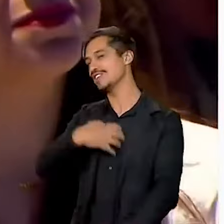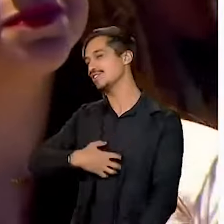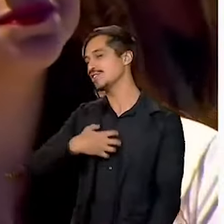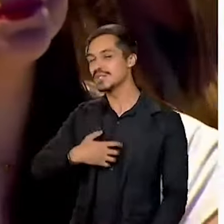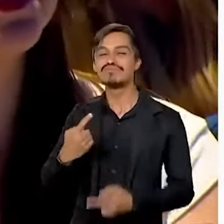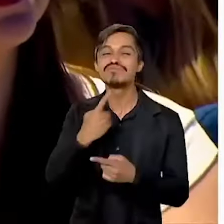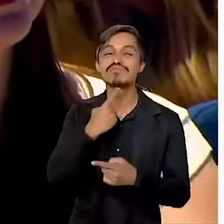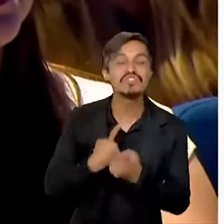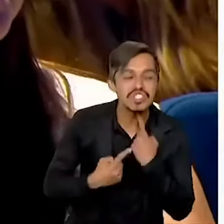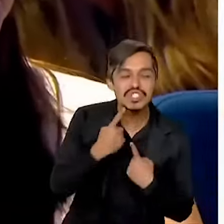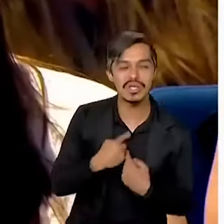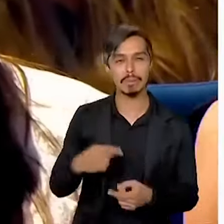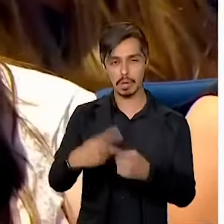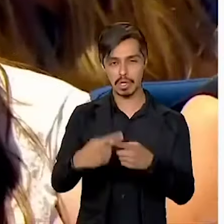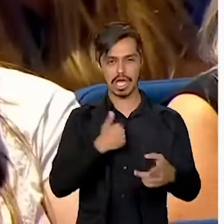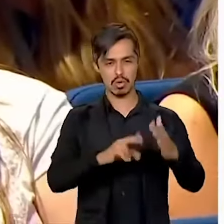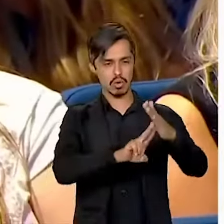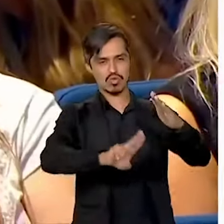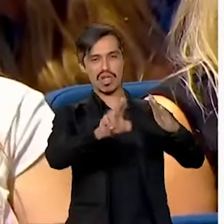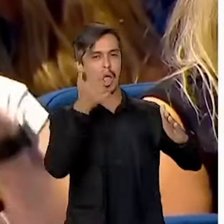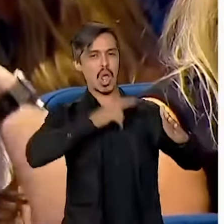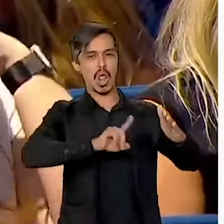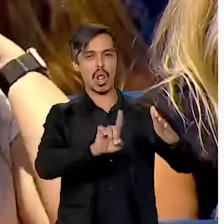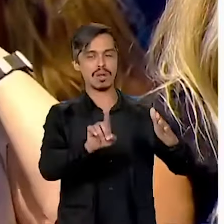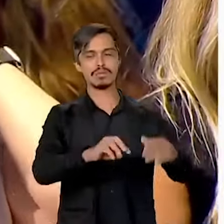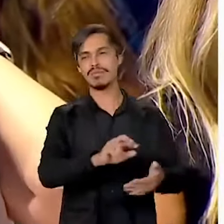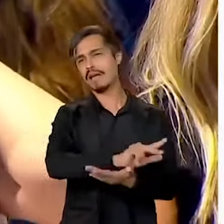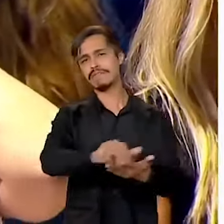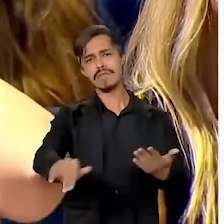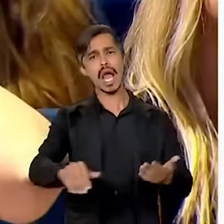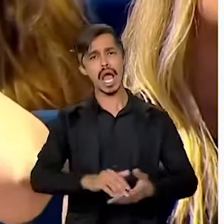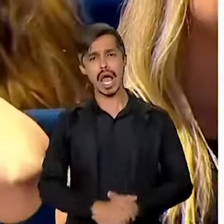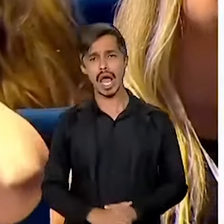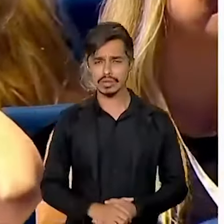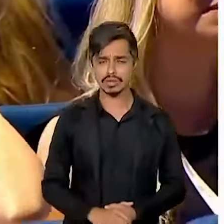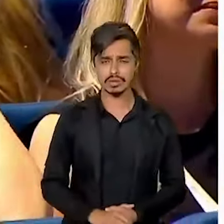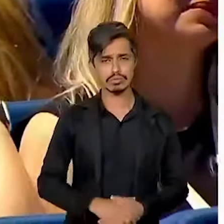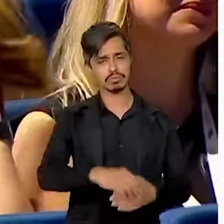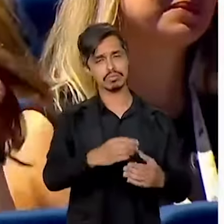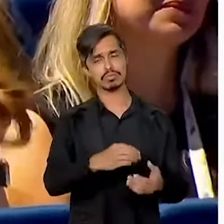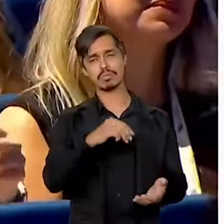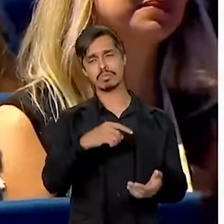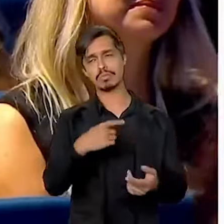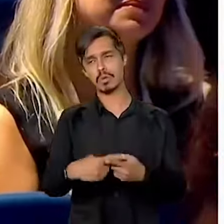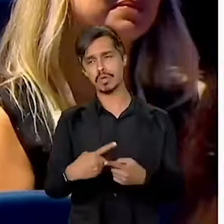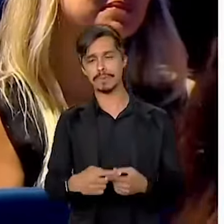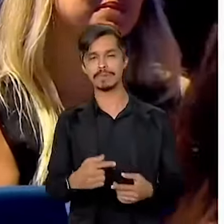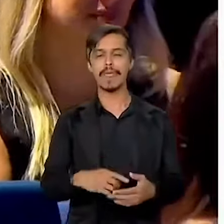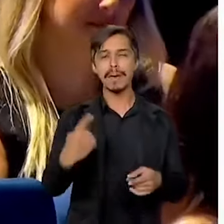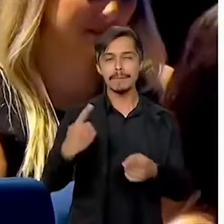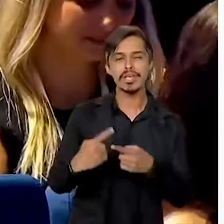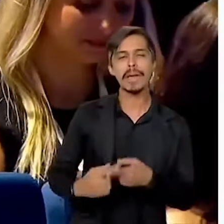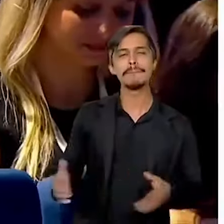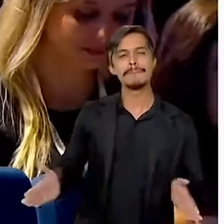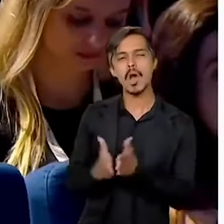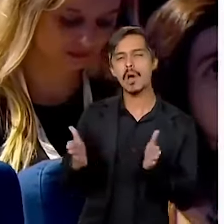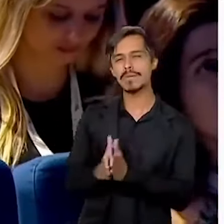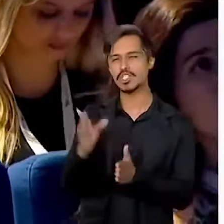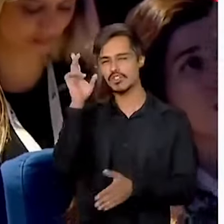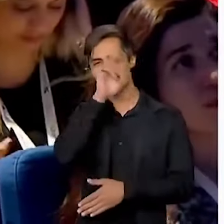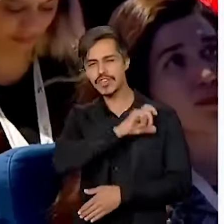Como eu não consegui fazer a universidade, por N razões, mas uma delas é porque pobre dificilmente conseguia